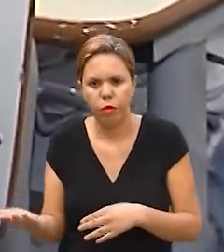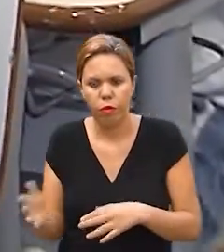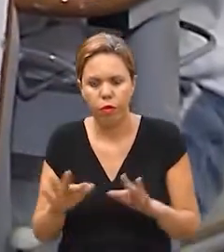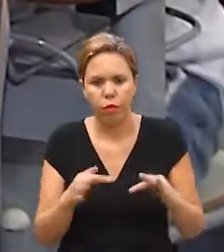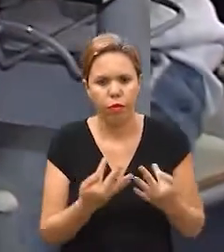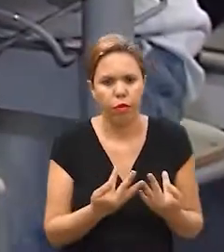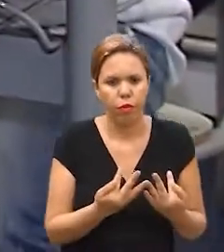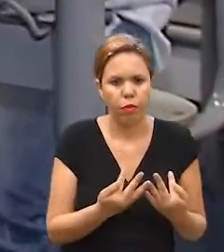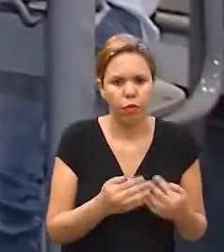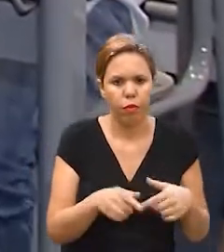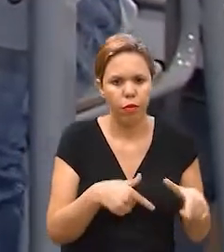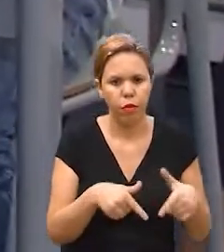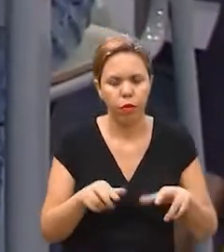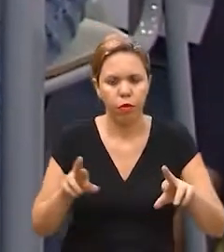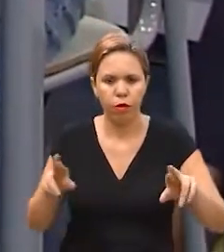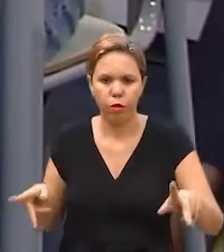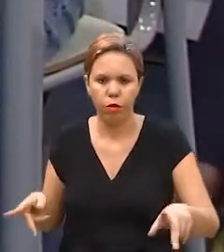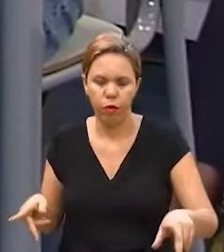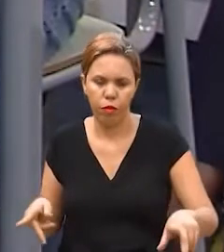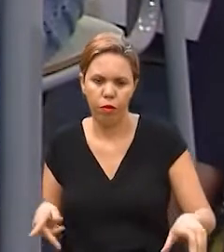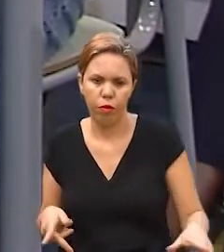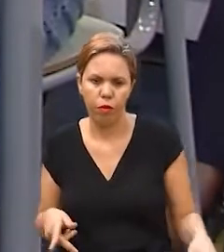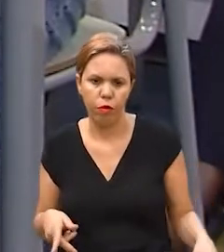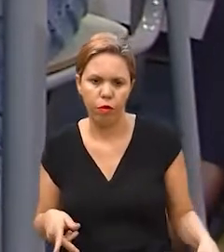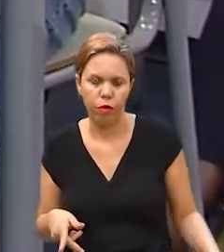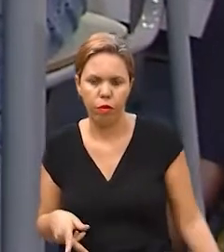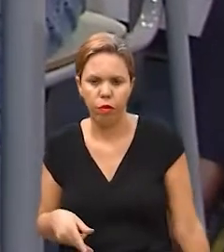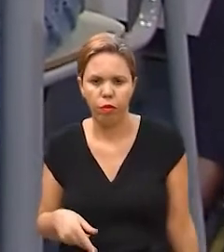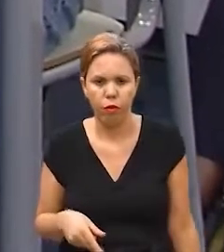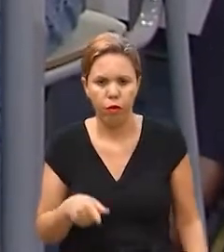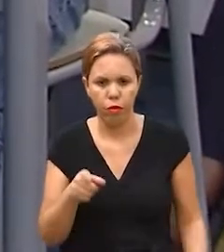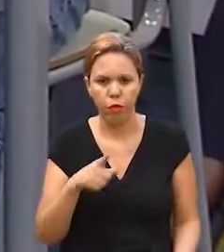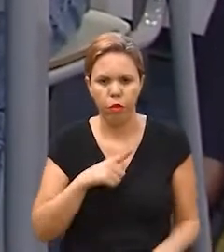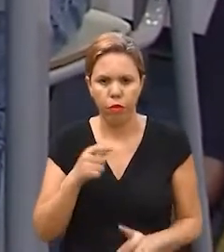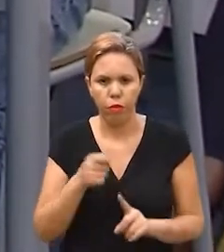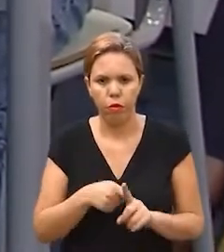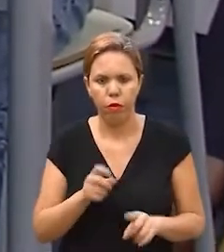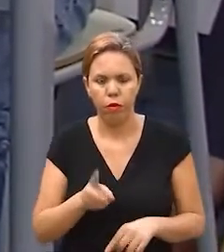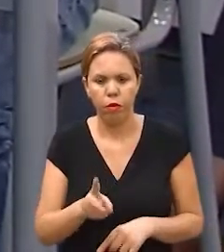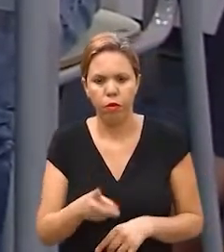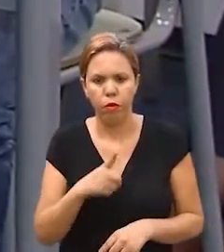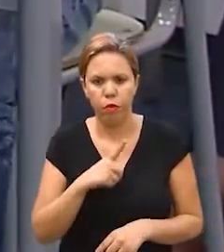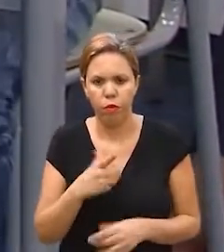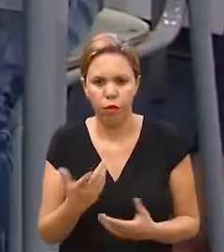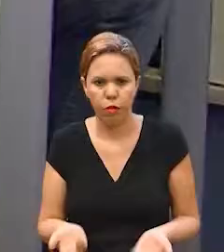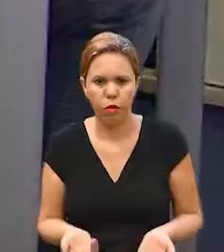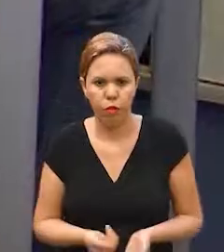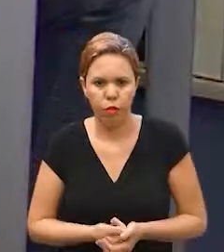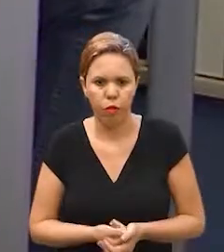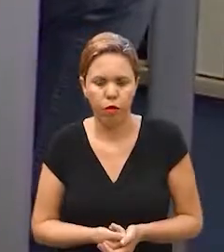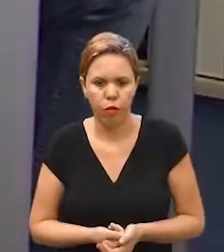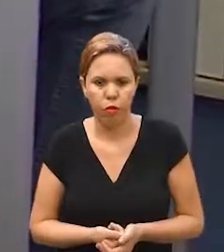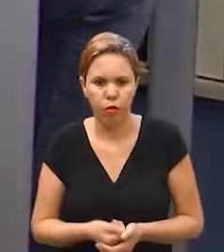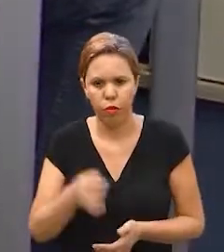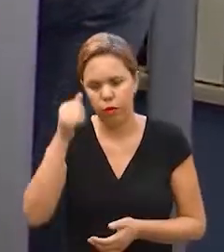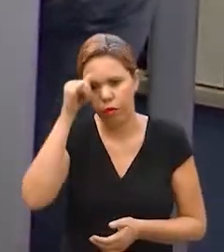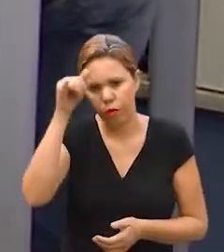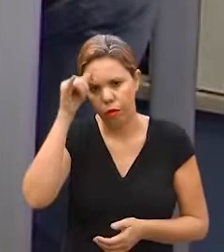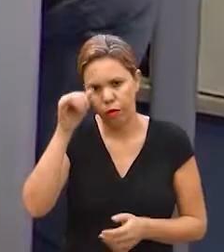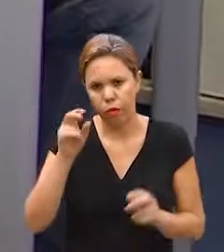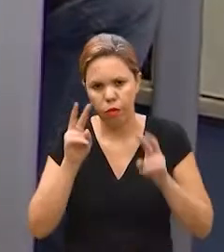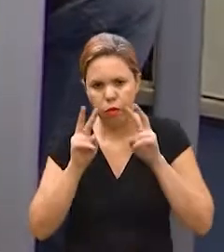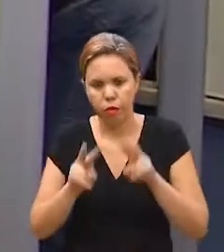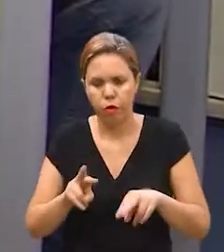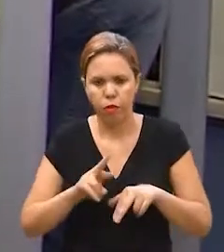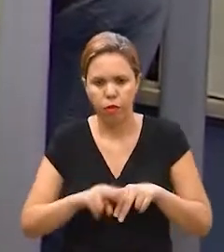mulher tem com a família, com o trabalho é diferente. Então, para você ter política de permanência, você tem que combater e ter